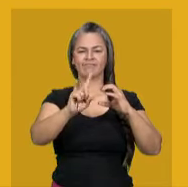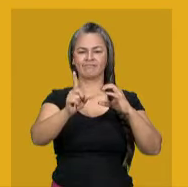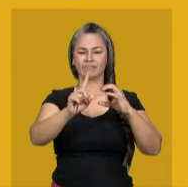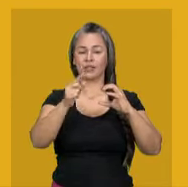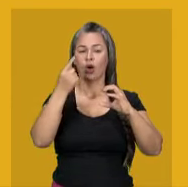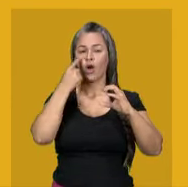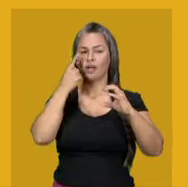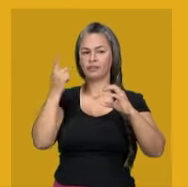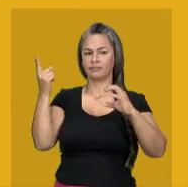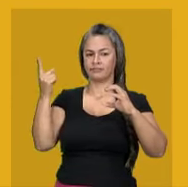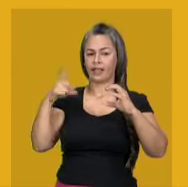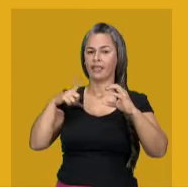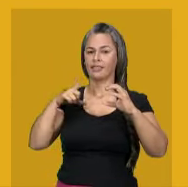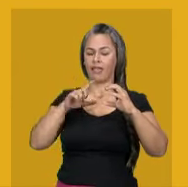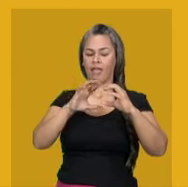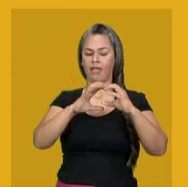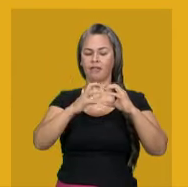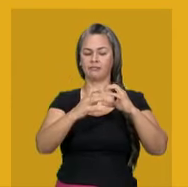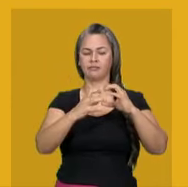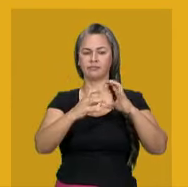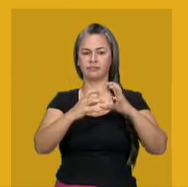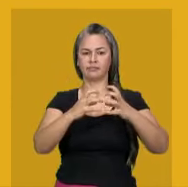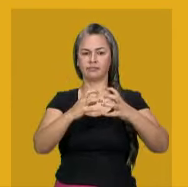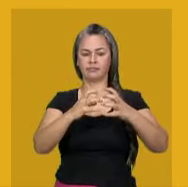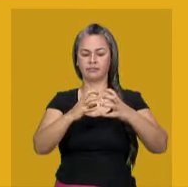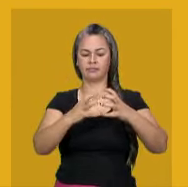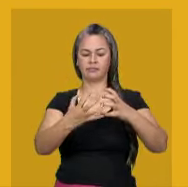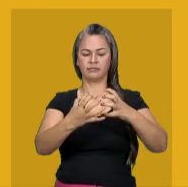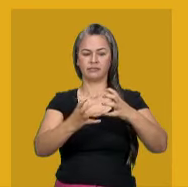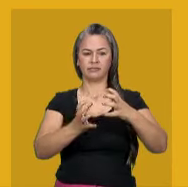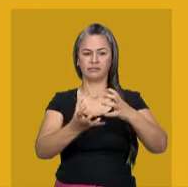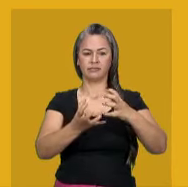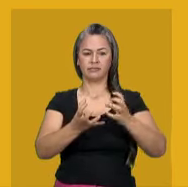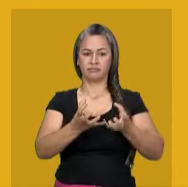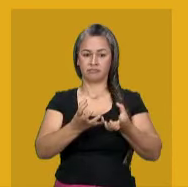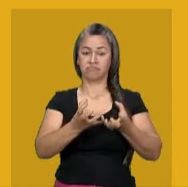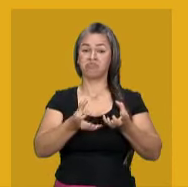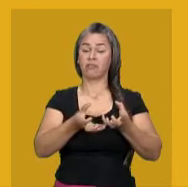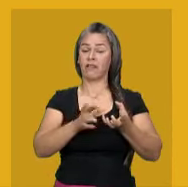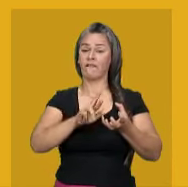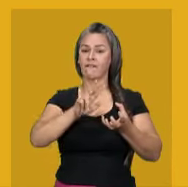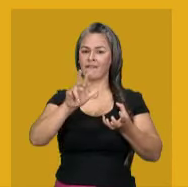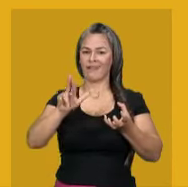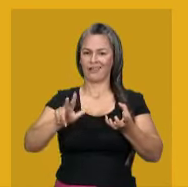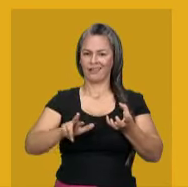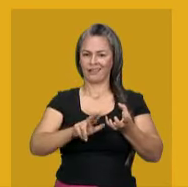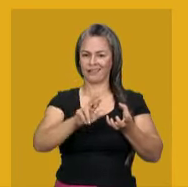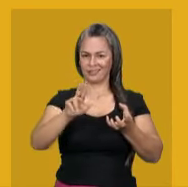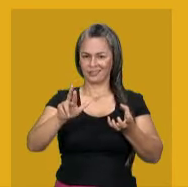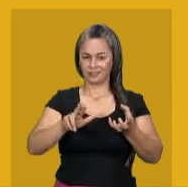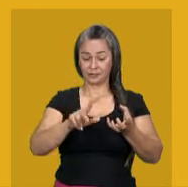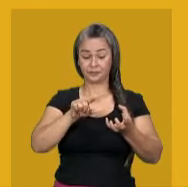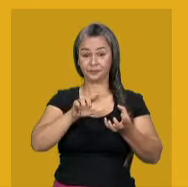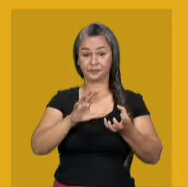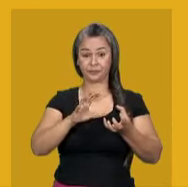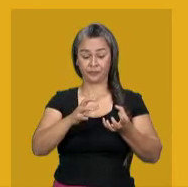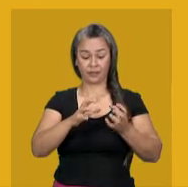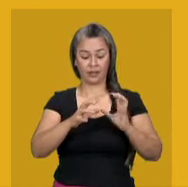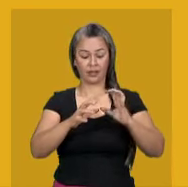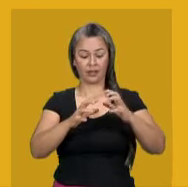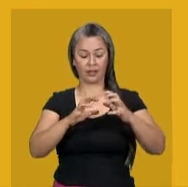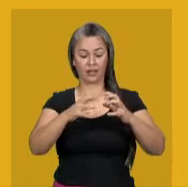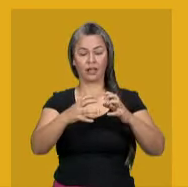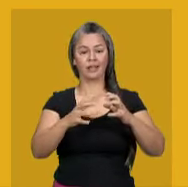formado por vários ossos faciais e ossos cranianos. De uma maneira geral, esses ossos